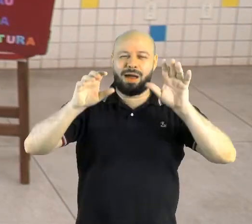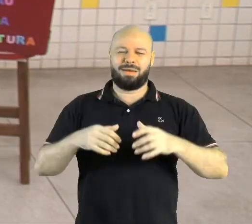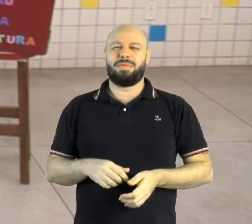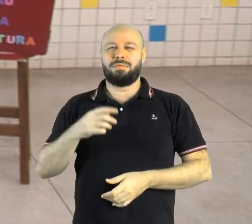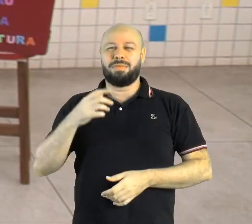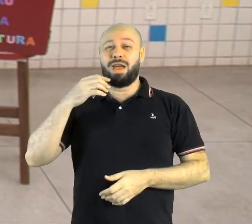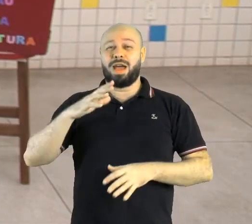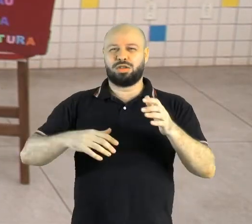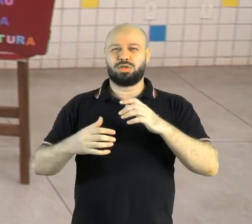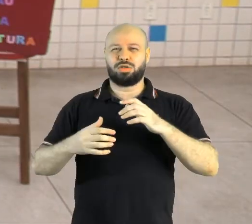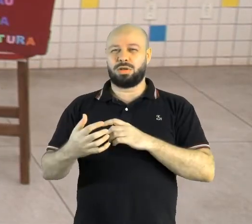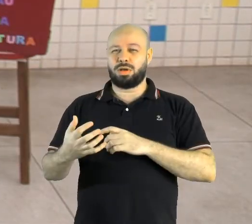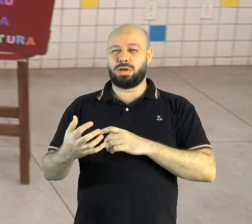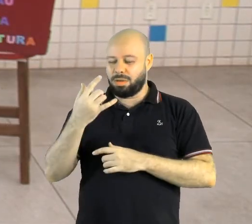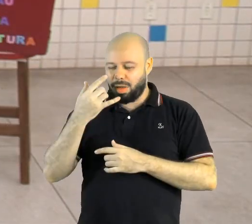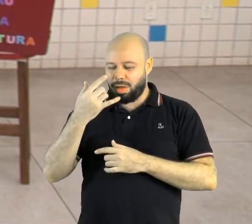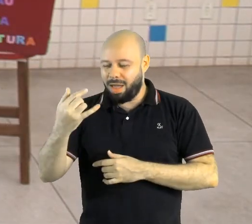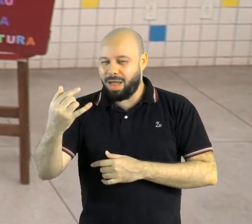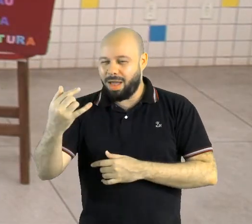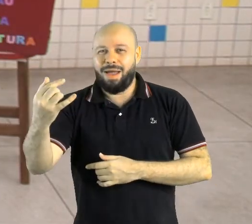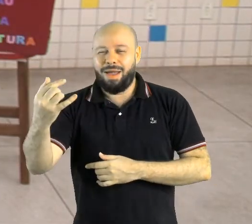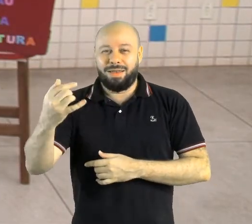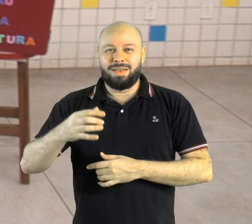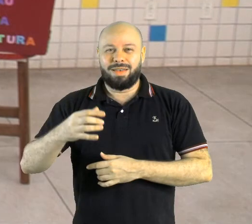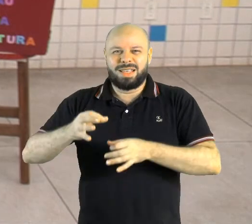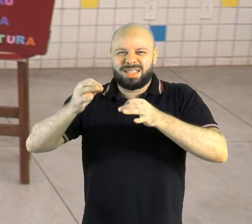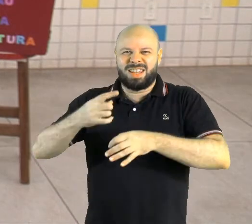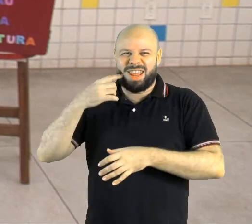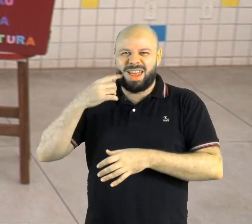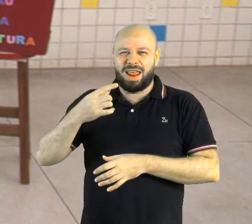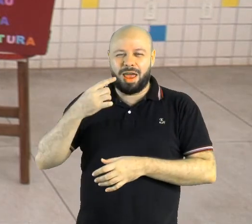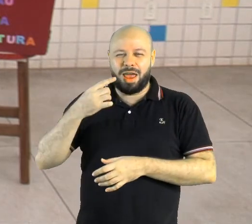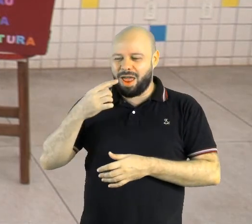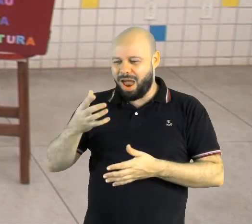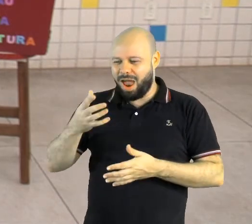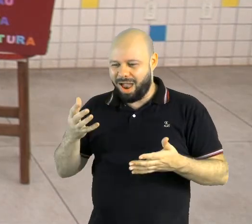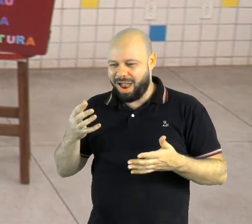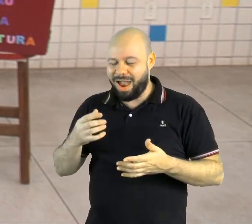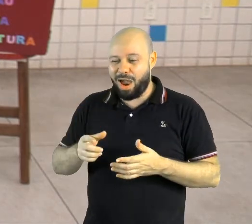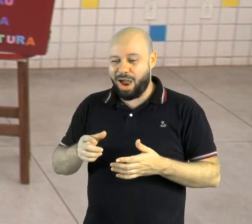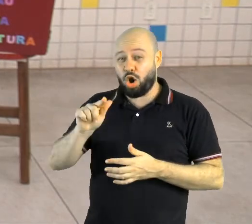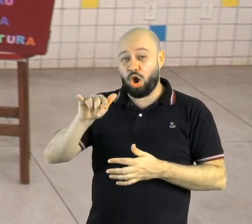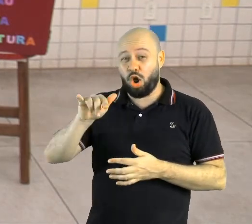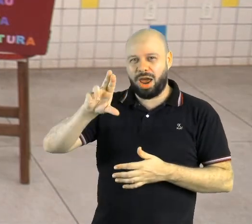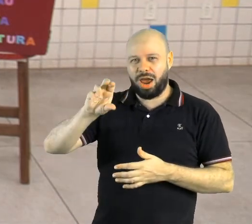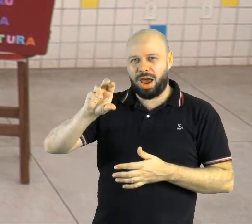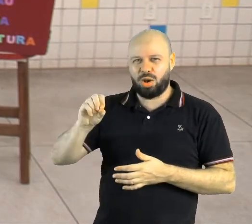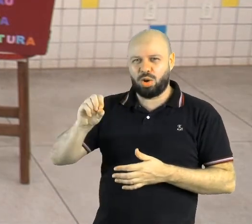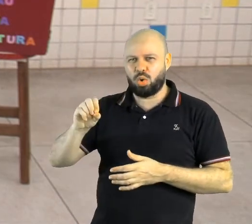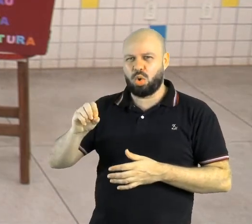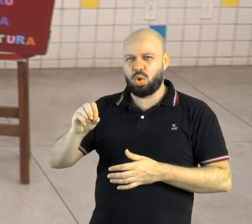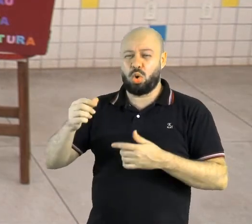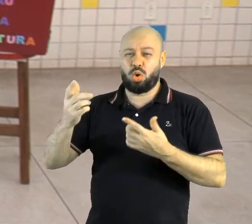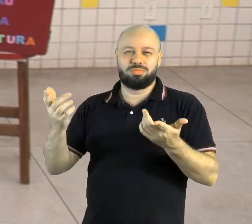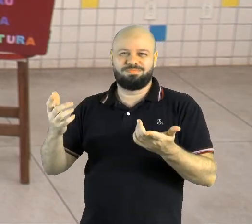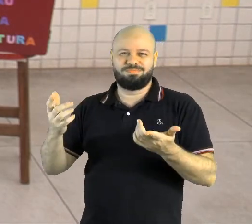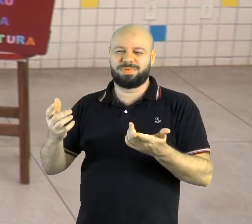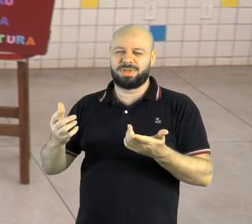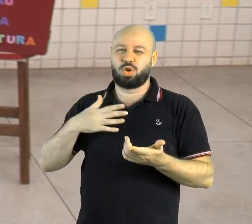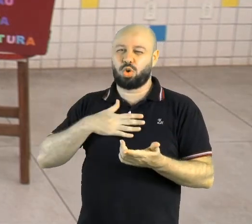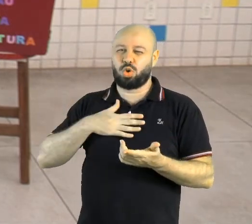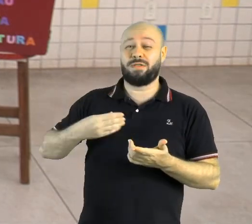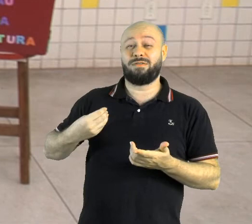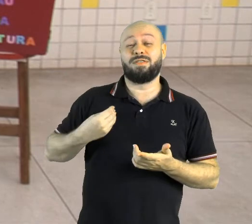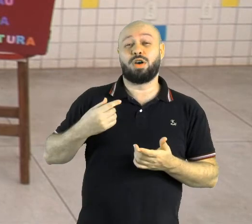famosas? Certamente, ele admira algum goleiro de algum time. Mora em Santa Cecília, o